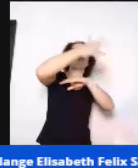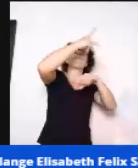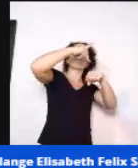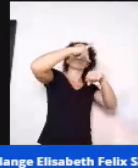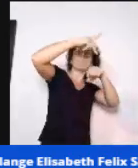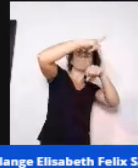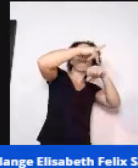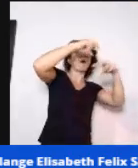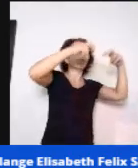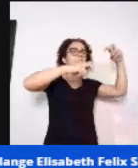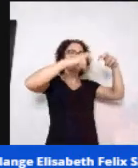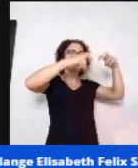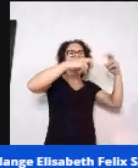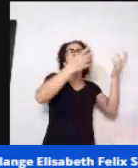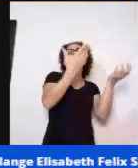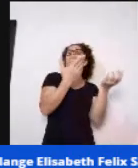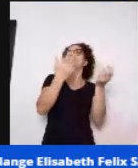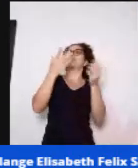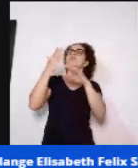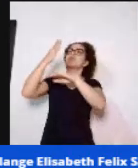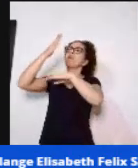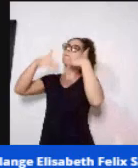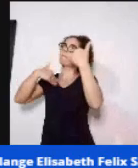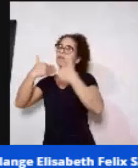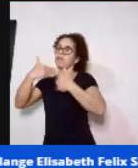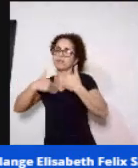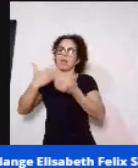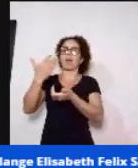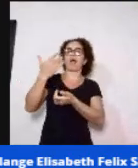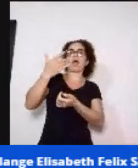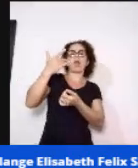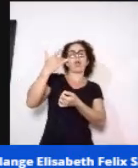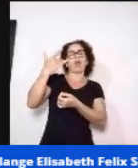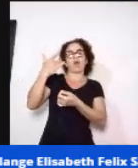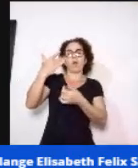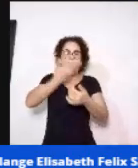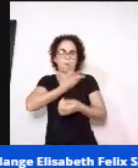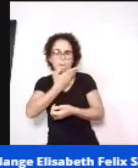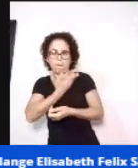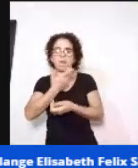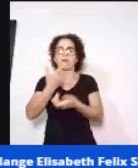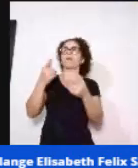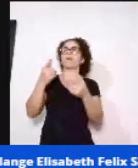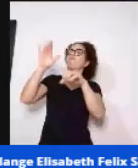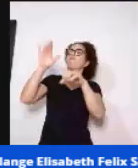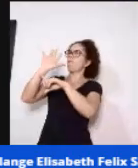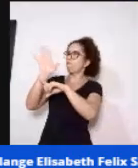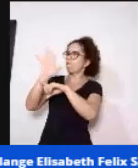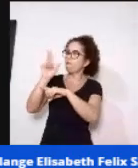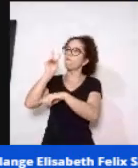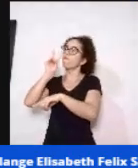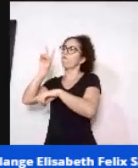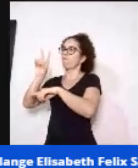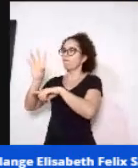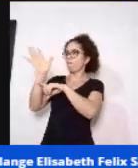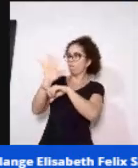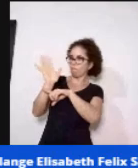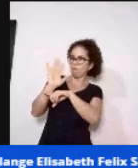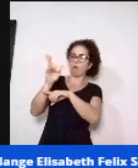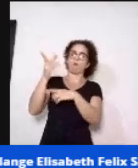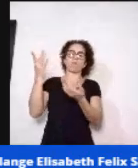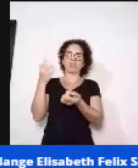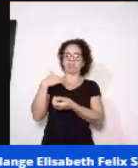com os amigos, de tomar uma cerveja, de ver um filme. Hoje eu tô a fim de ver um filme para chorar. Hoje eu tô hoje eu tô